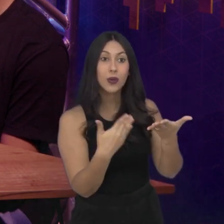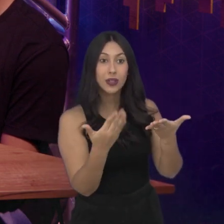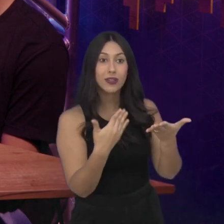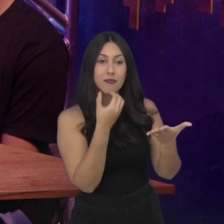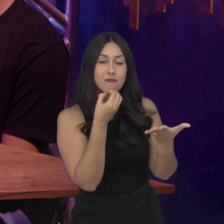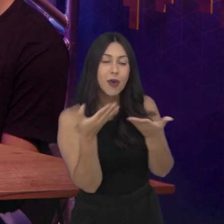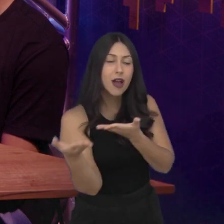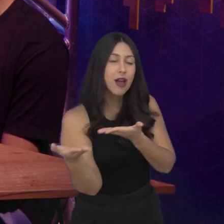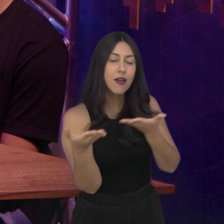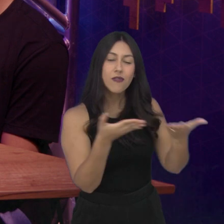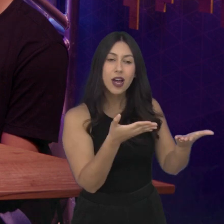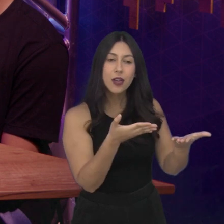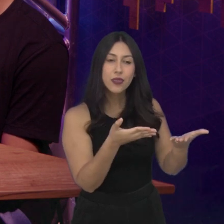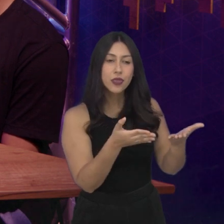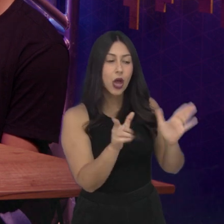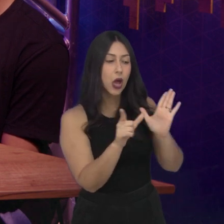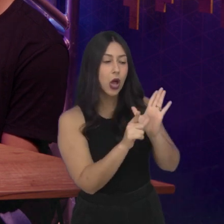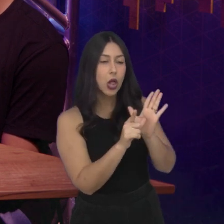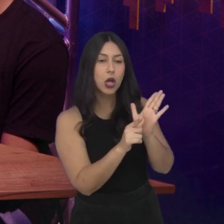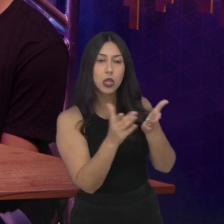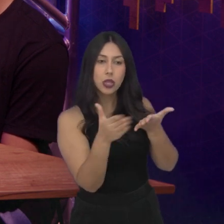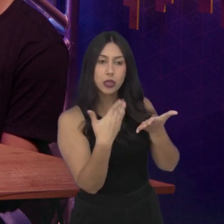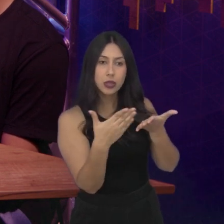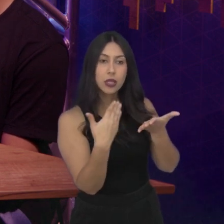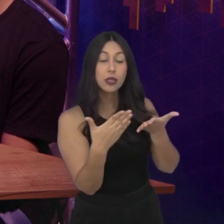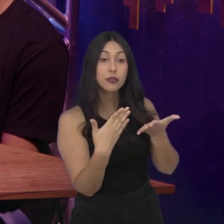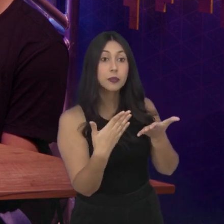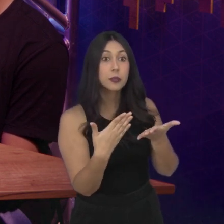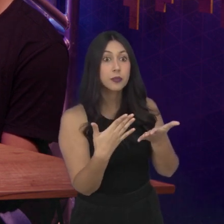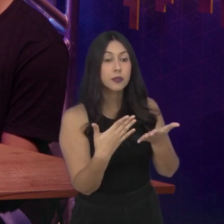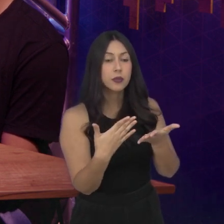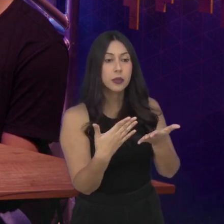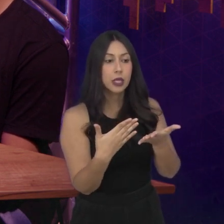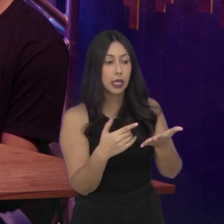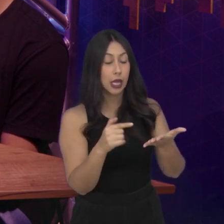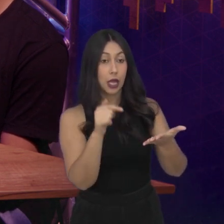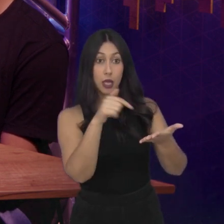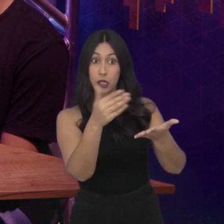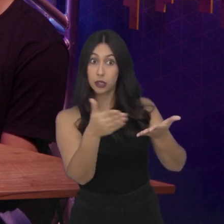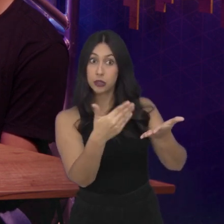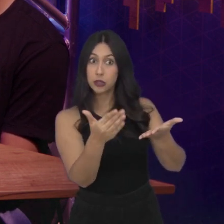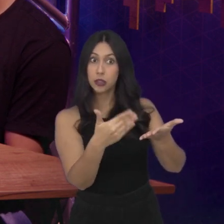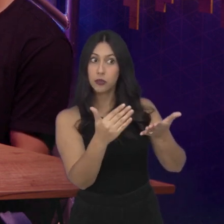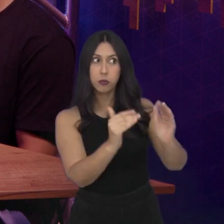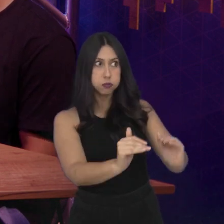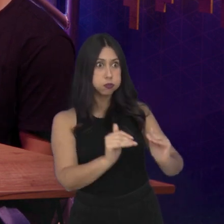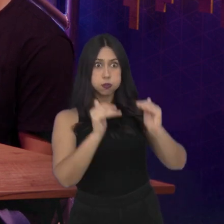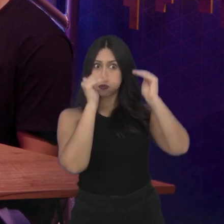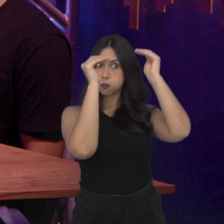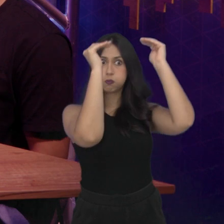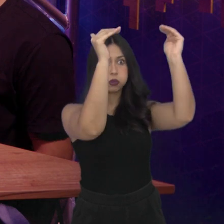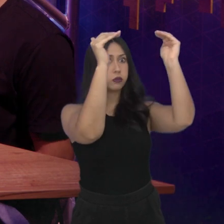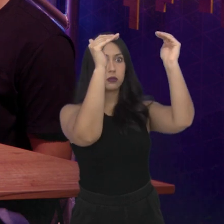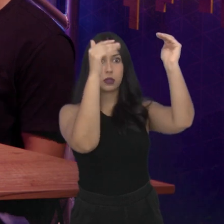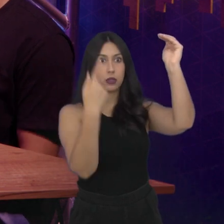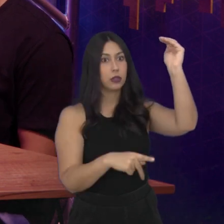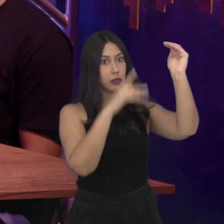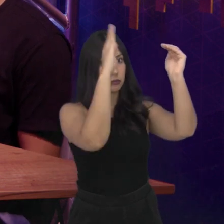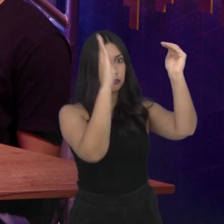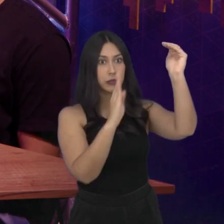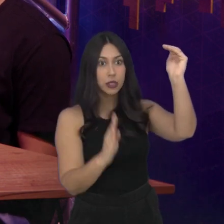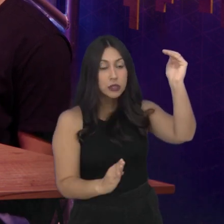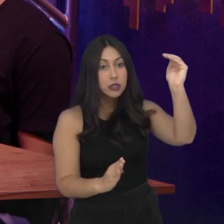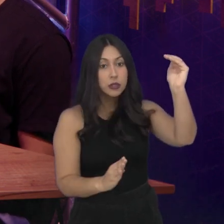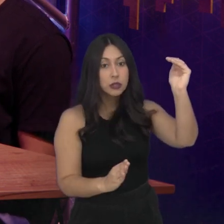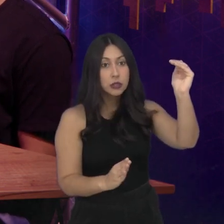Bem-vindos à Livraria Rio Nandon, ele foi considerado um dos livros expoentes da ficção de cura no Brasil. E